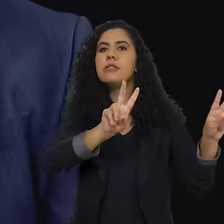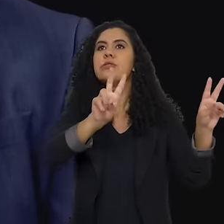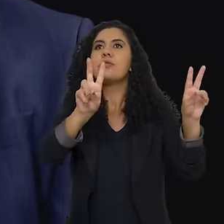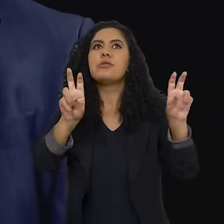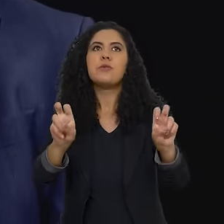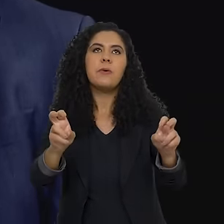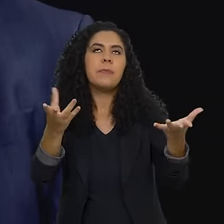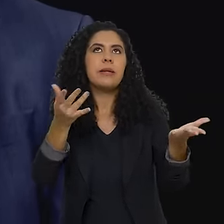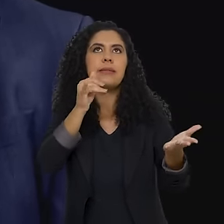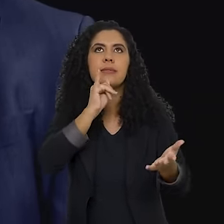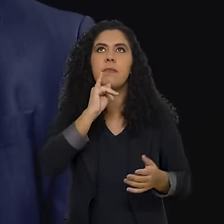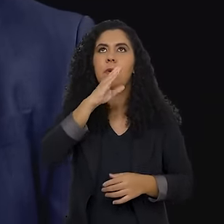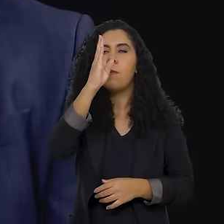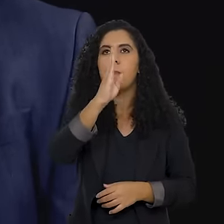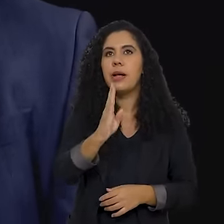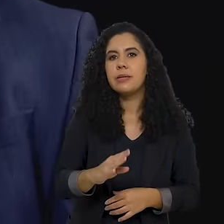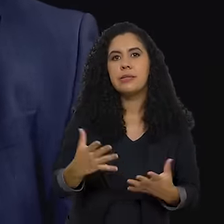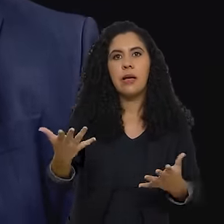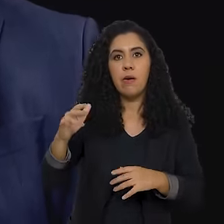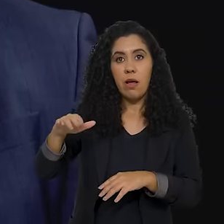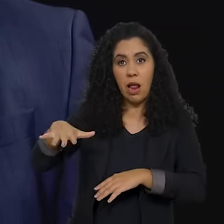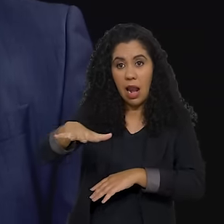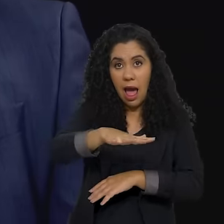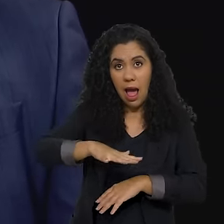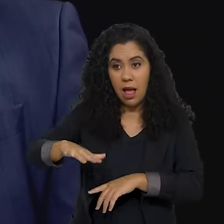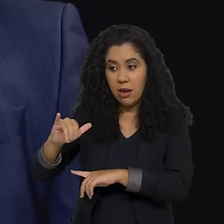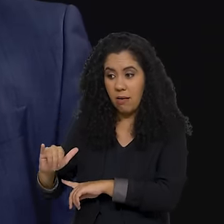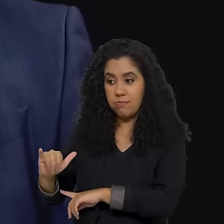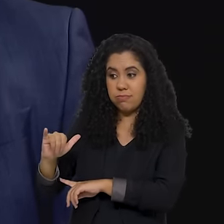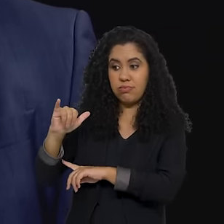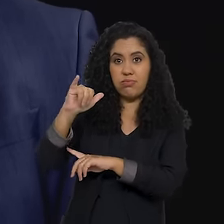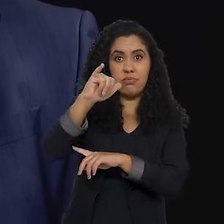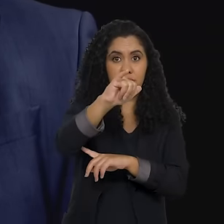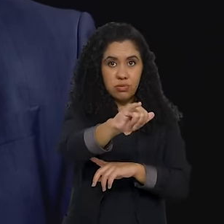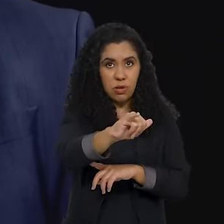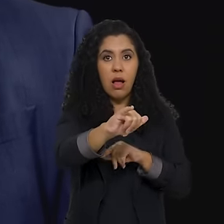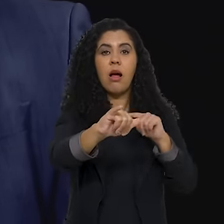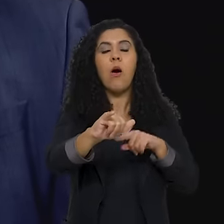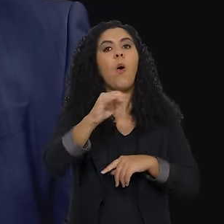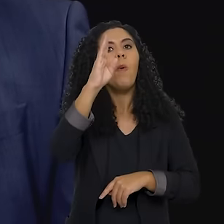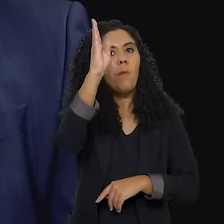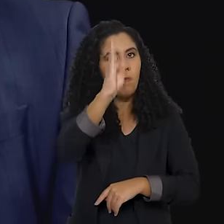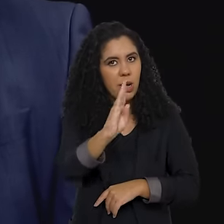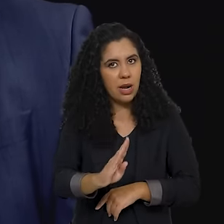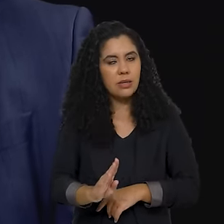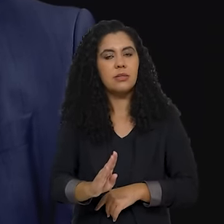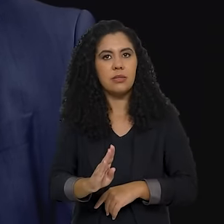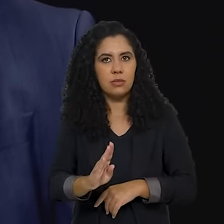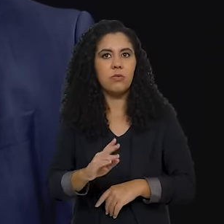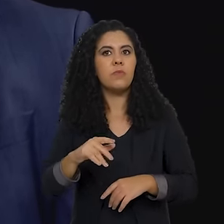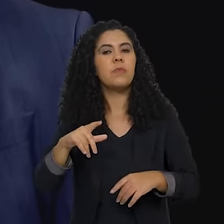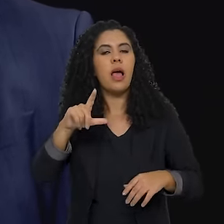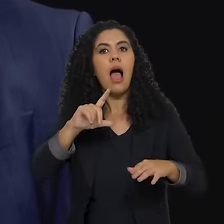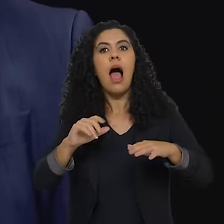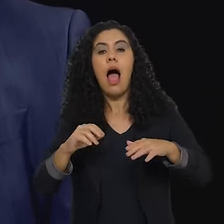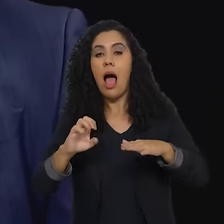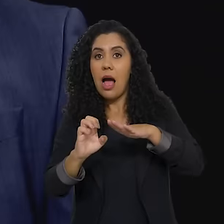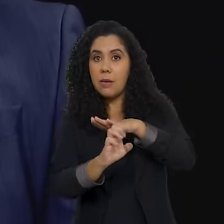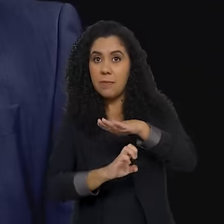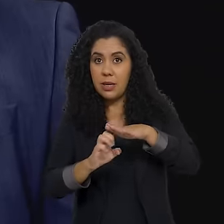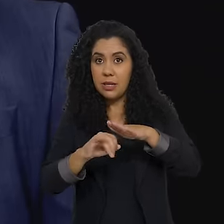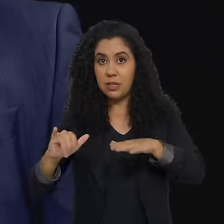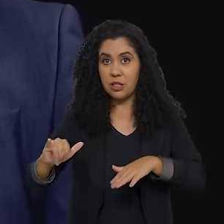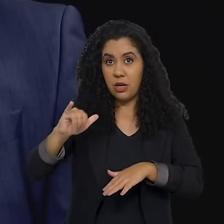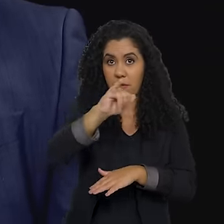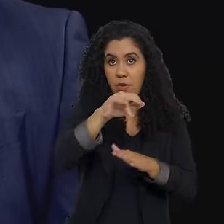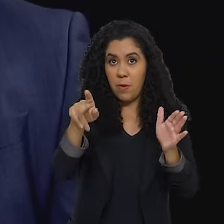falar na aviação, o Brasil, a Embraer, é a terceira